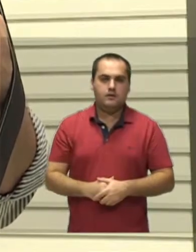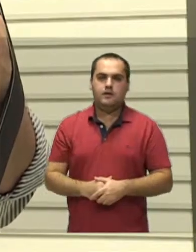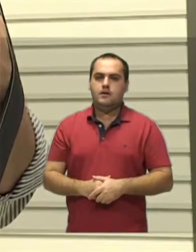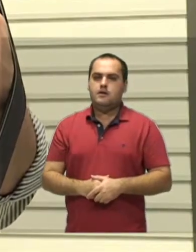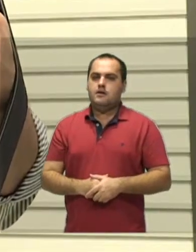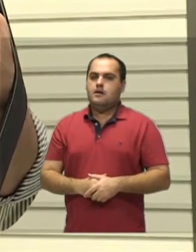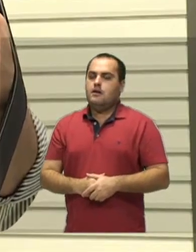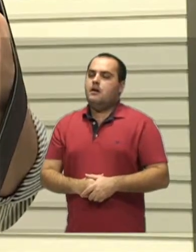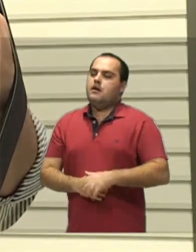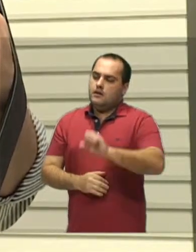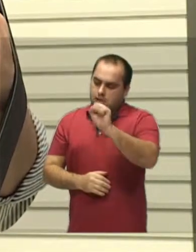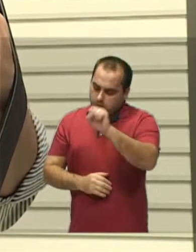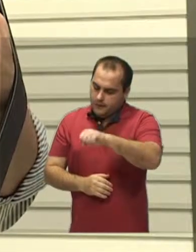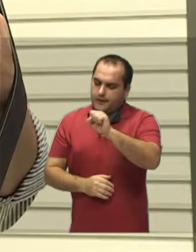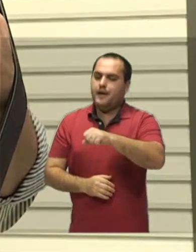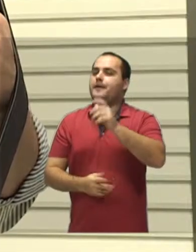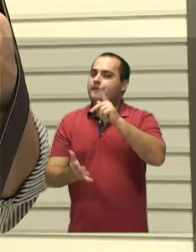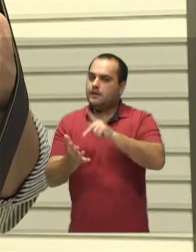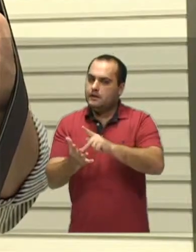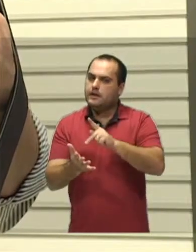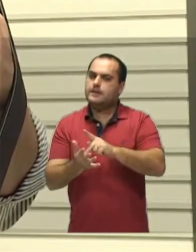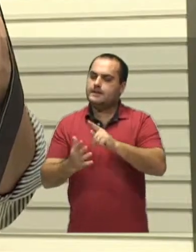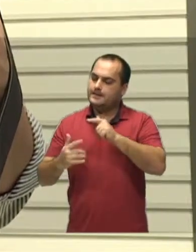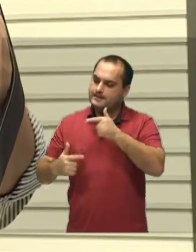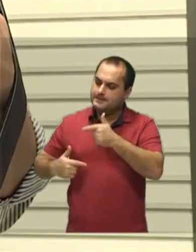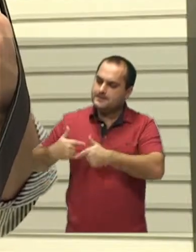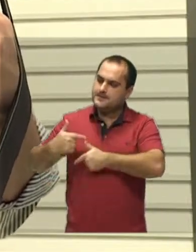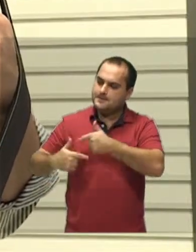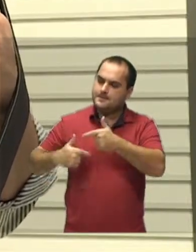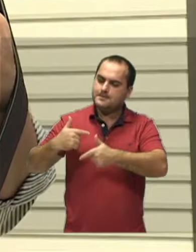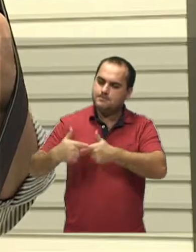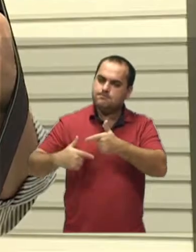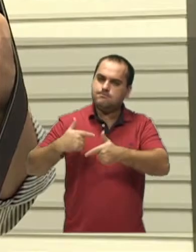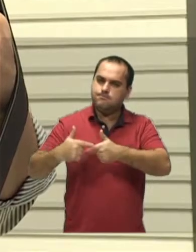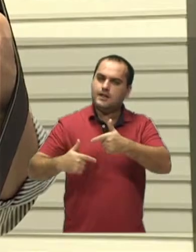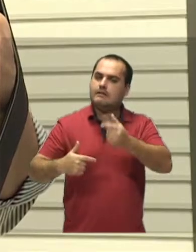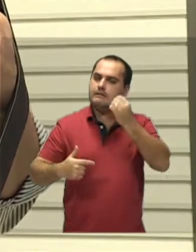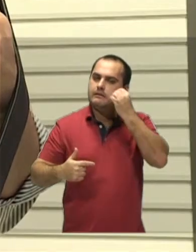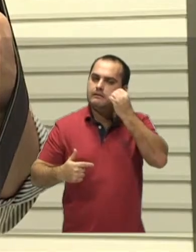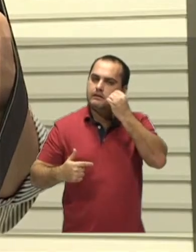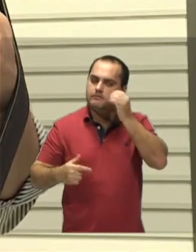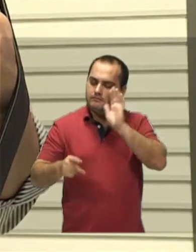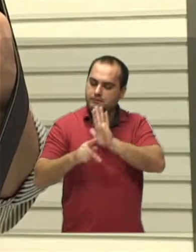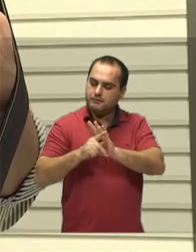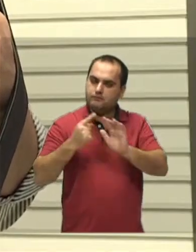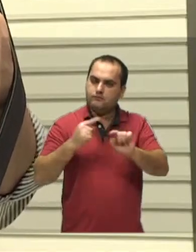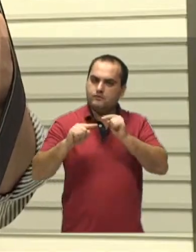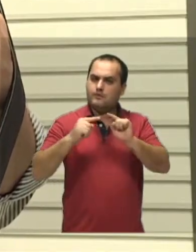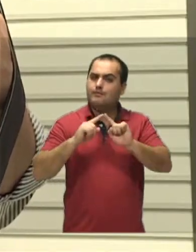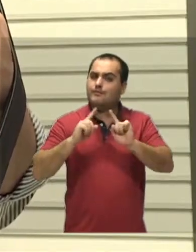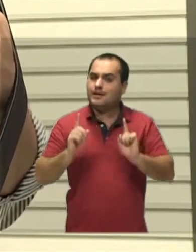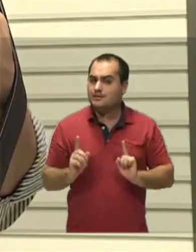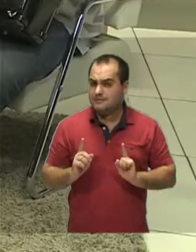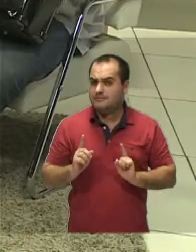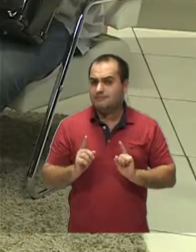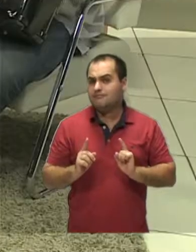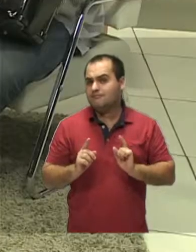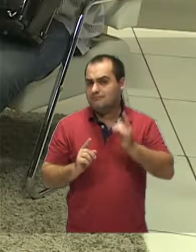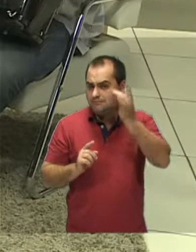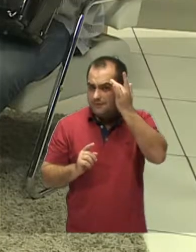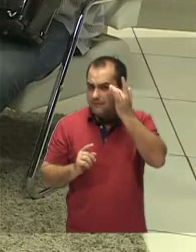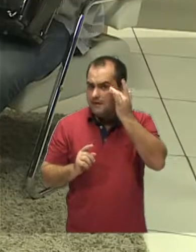tem trabalhado bastante assim nessa tentativa da consolidação, se bem que eu acho que é uma situação